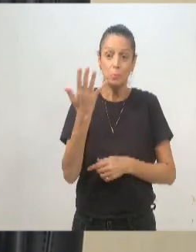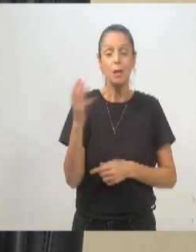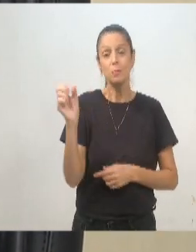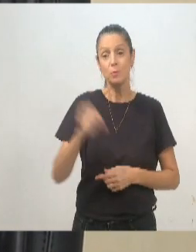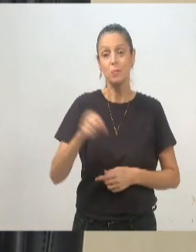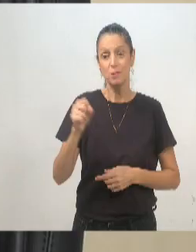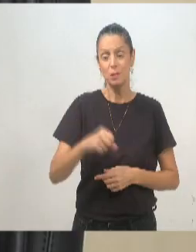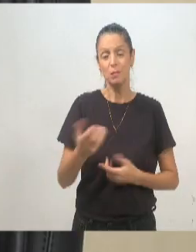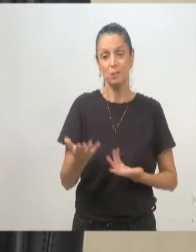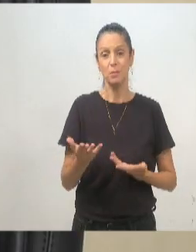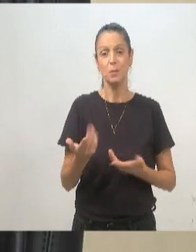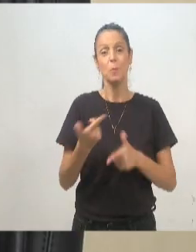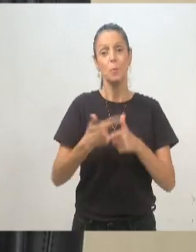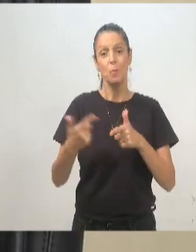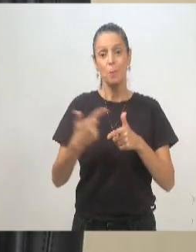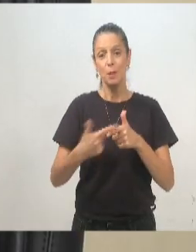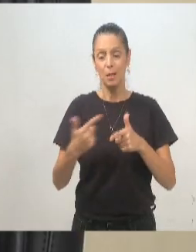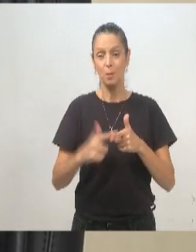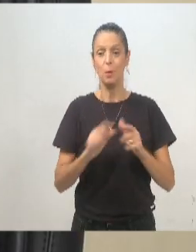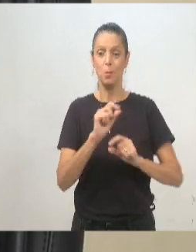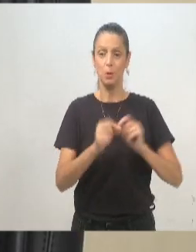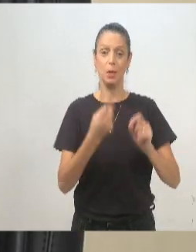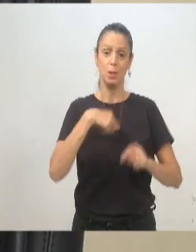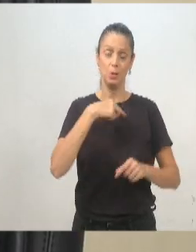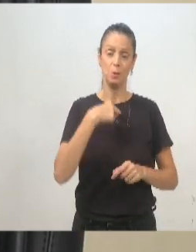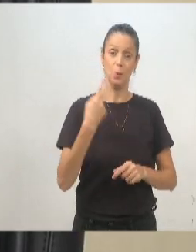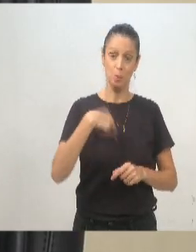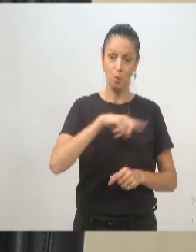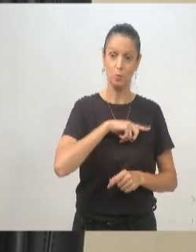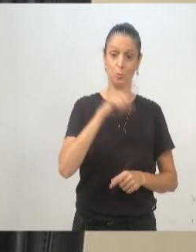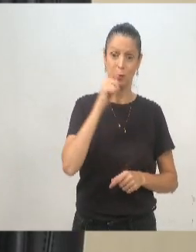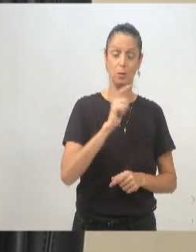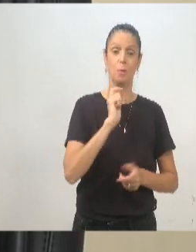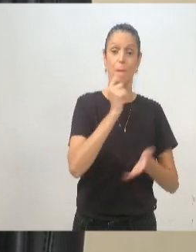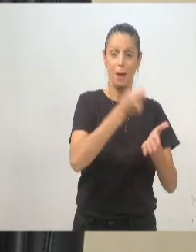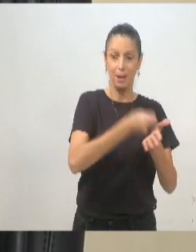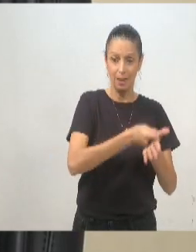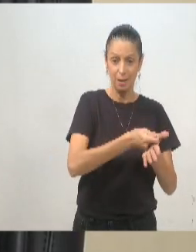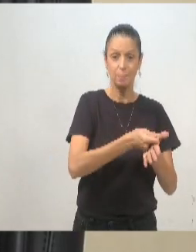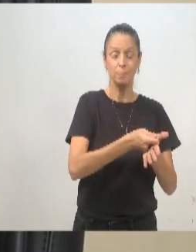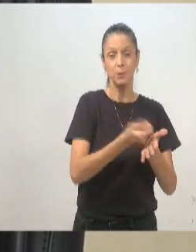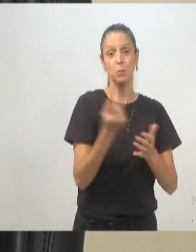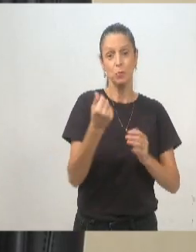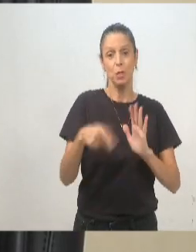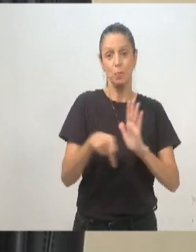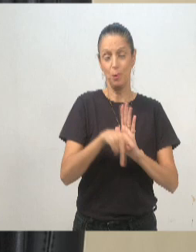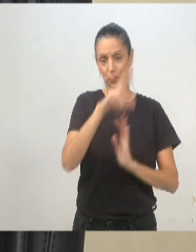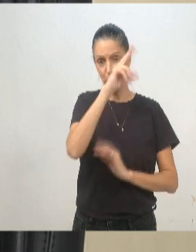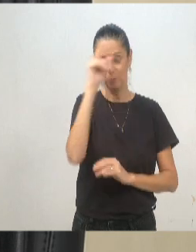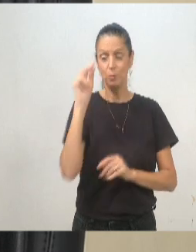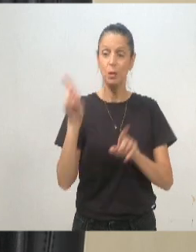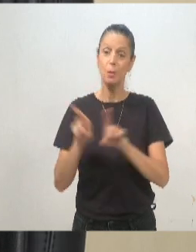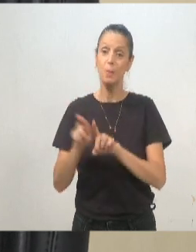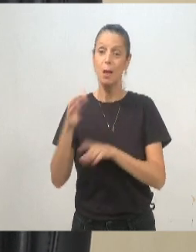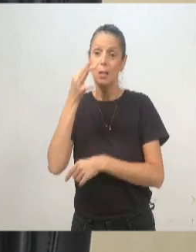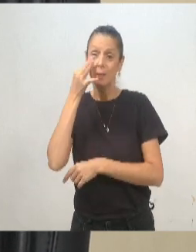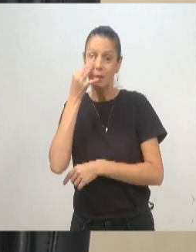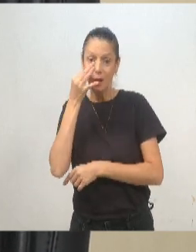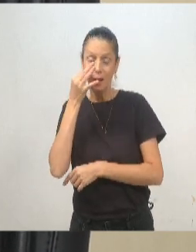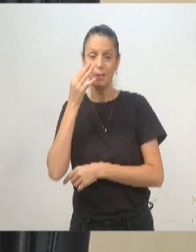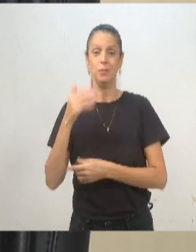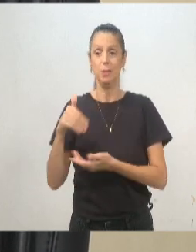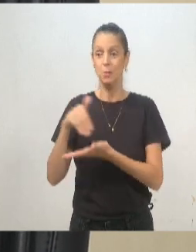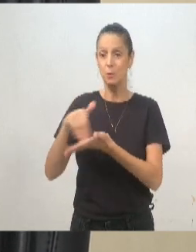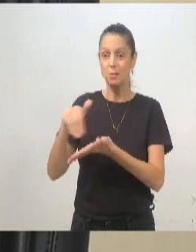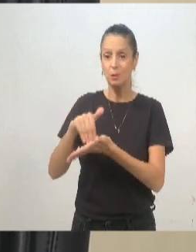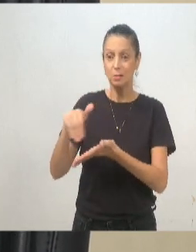aquilo que nós conseguimos dar conta com os recursos que o município tem e aquela realidade que os secretários